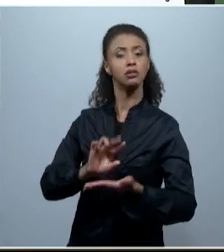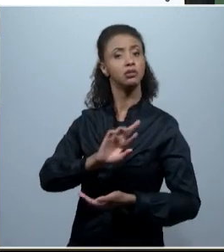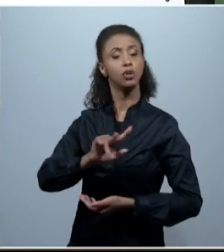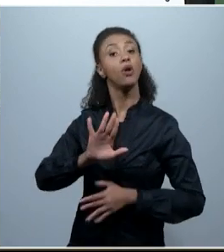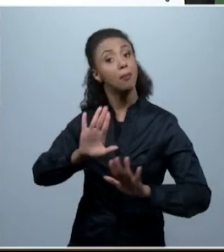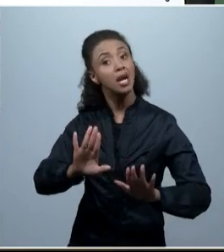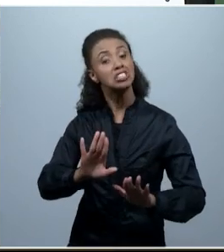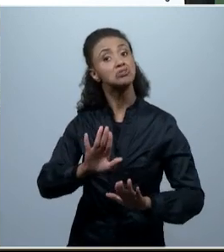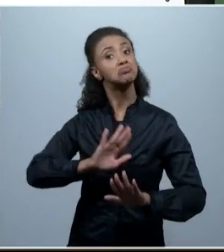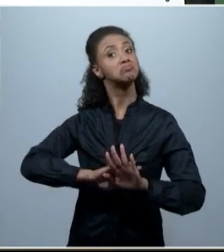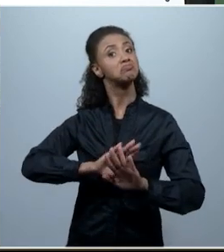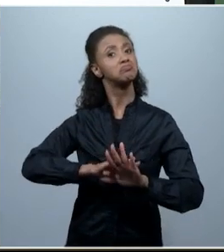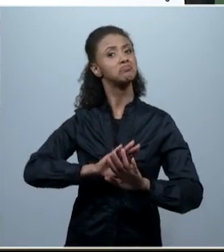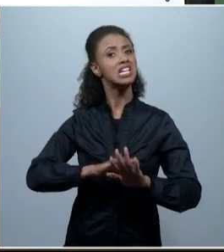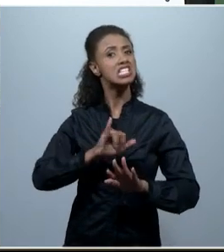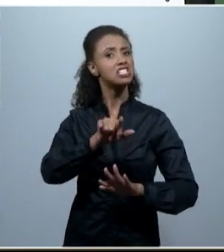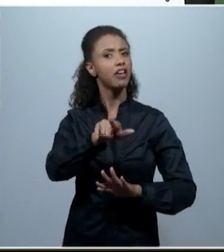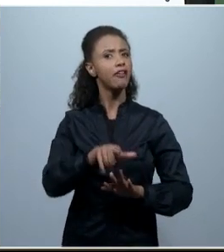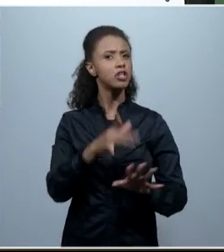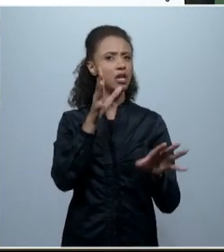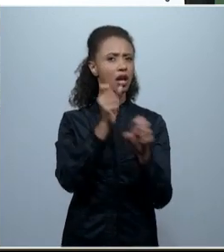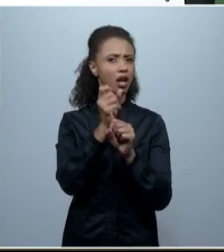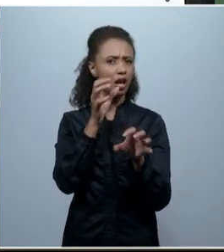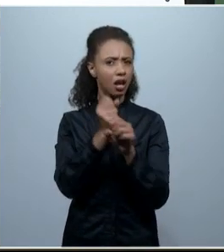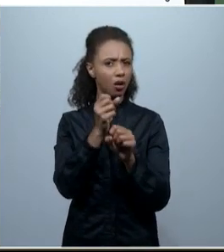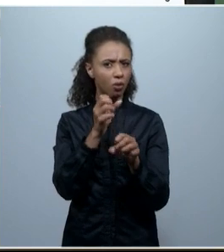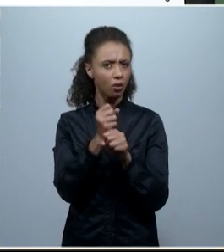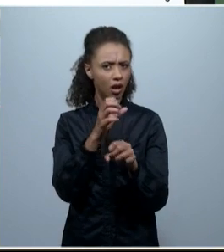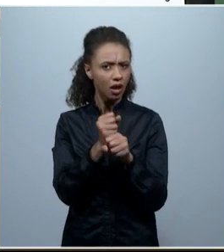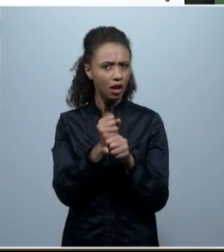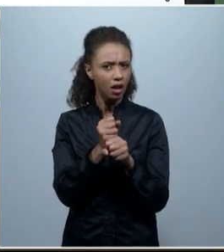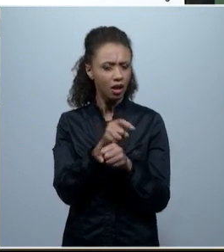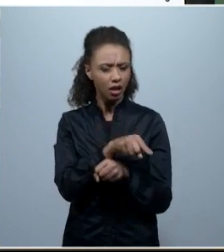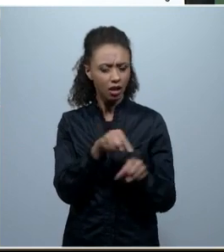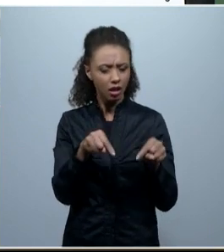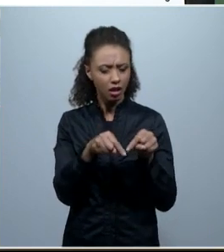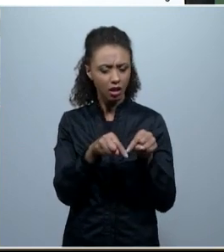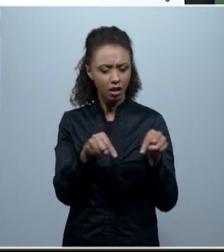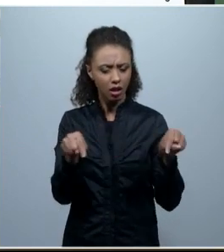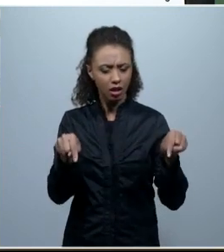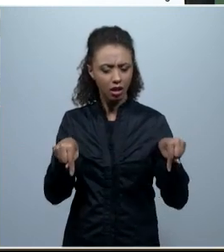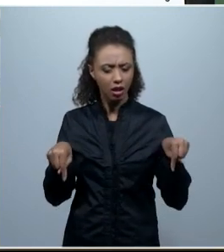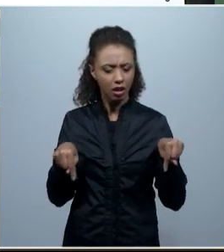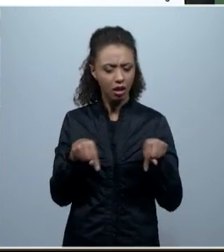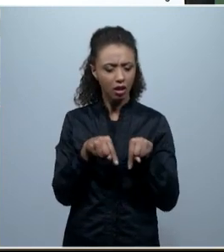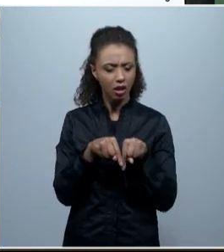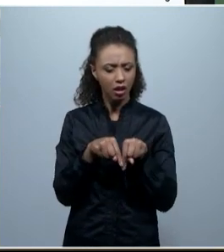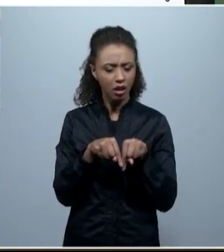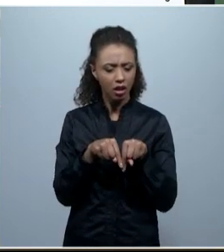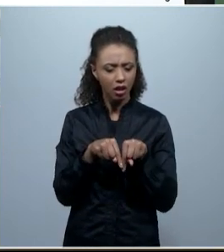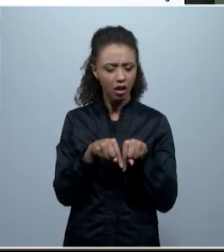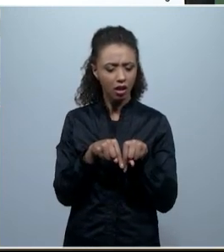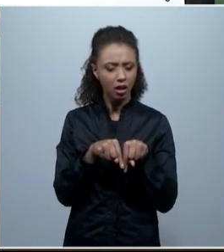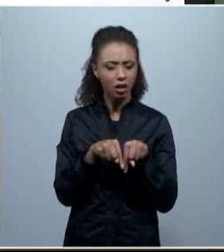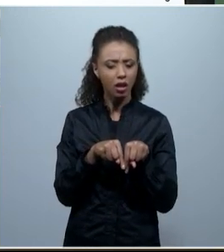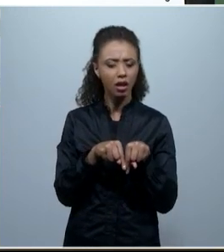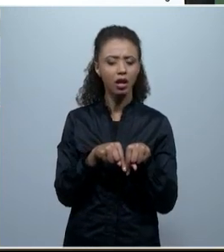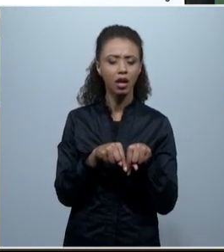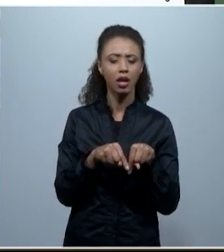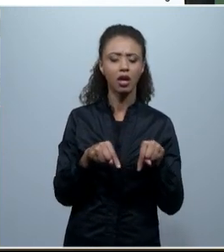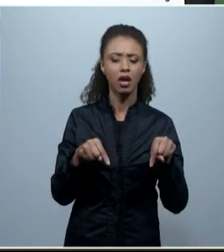do jeito certo vértice - arestas mais fácil pra esse cara vai dar zero não vai dar 2 e aí